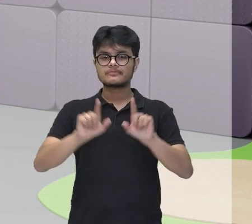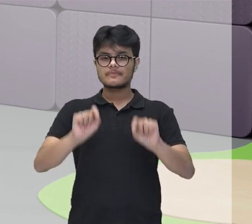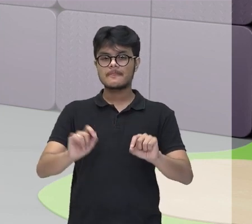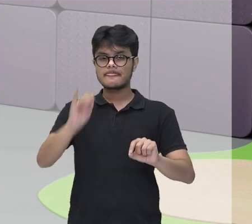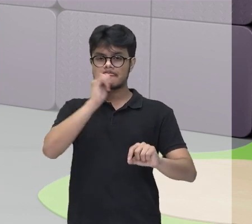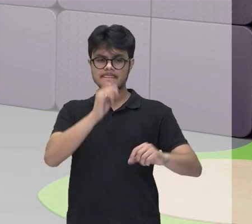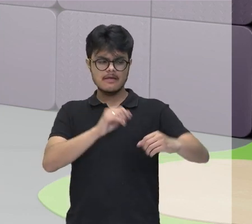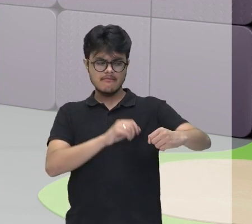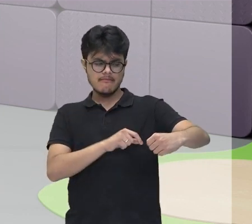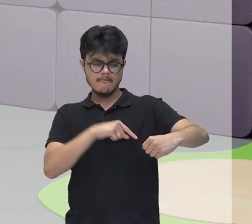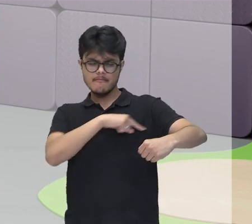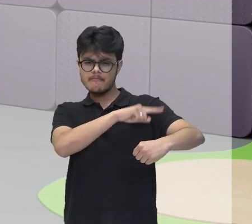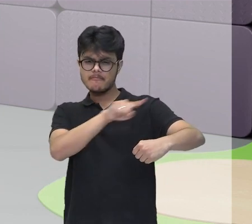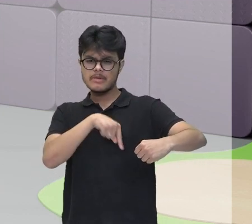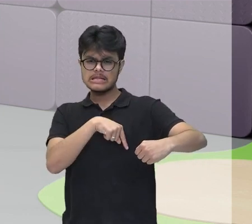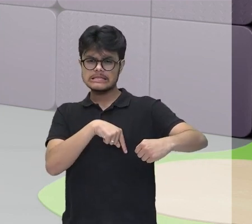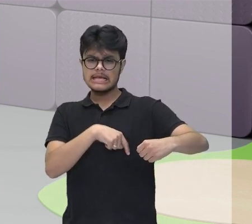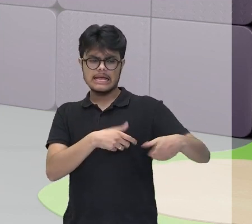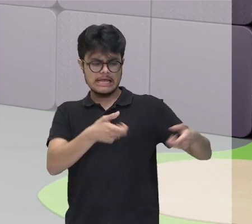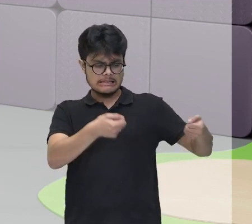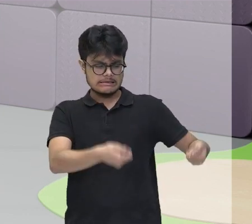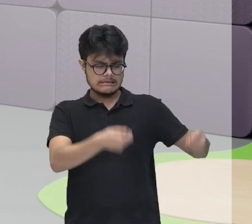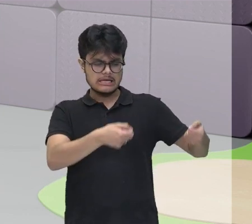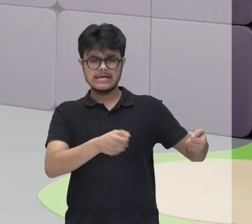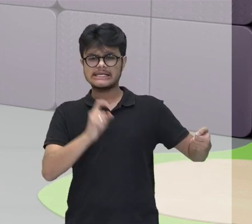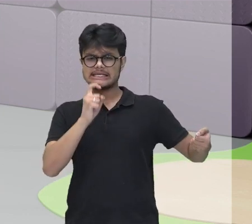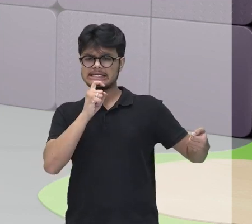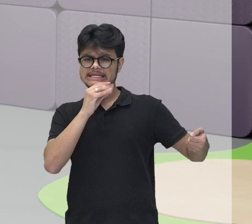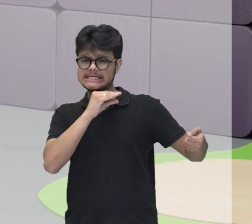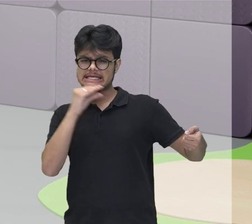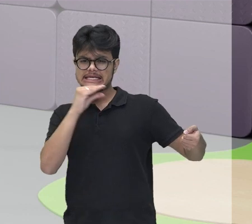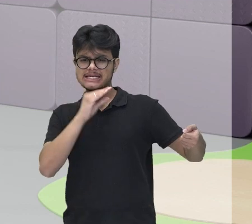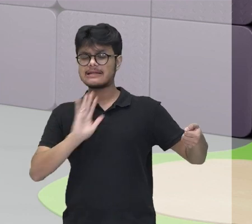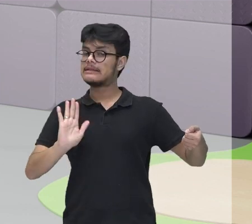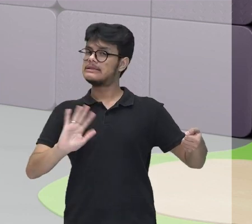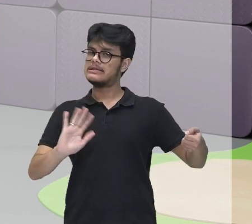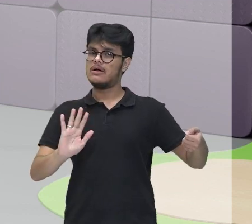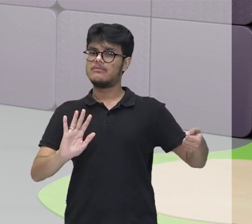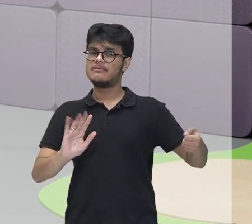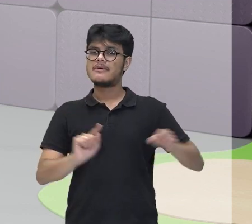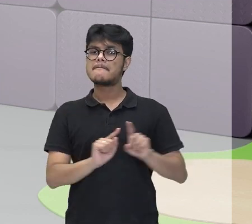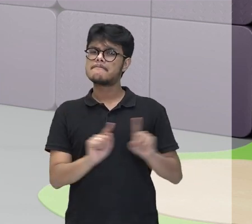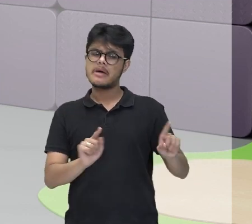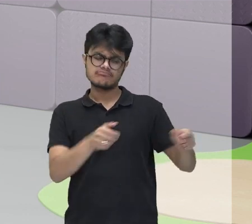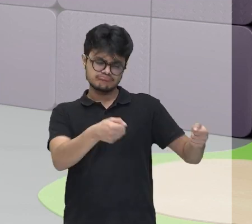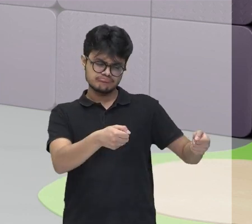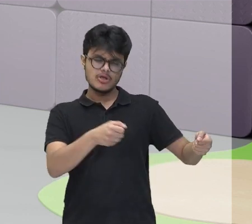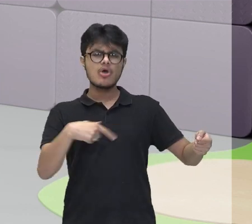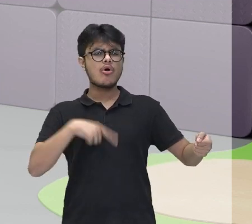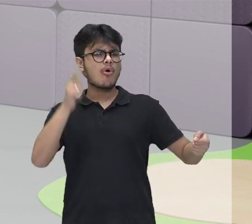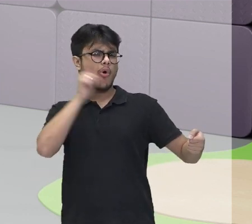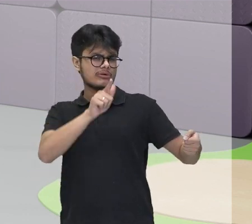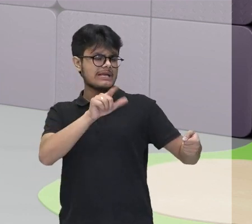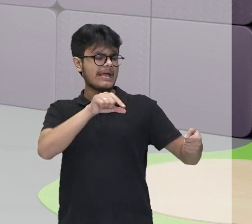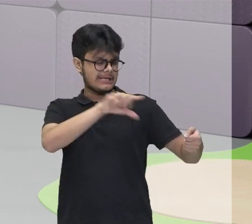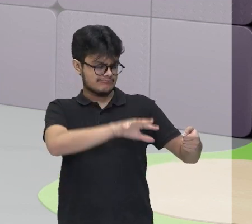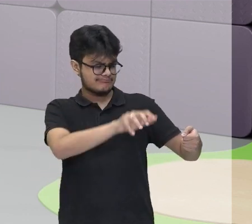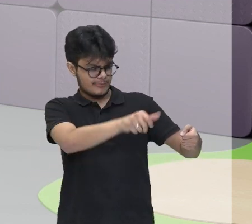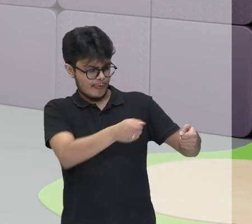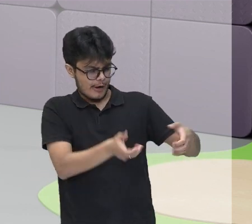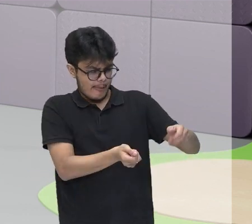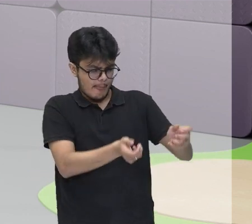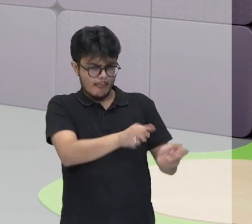panela não estava quente, ela estava sendo possível tocar com as mãos, tá?